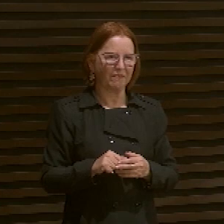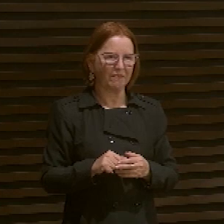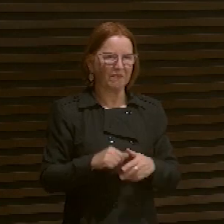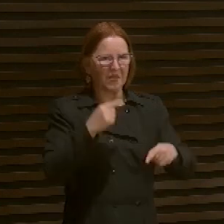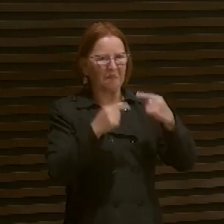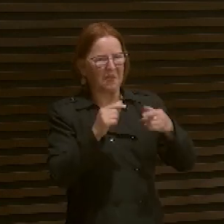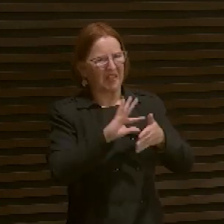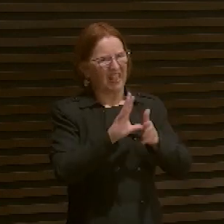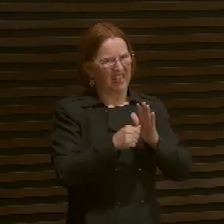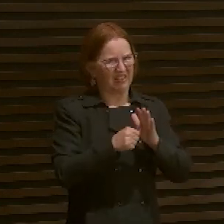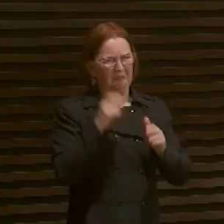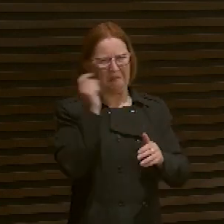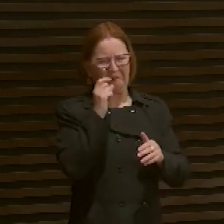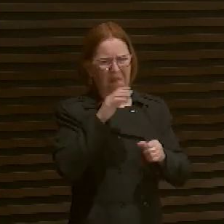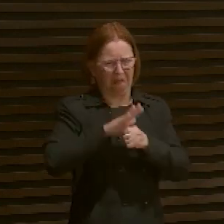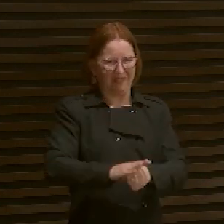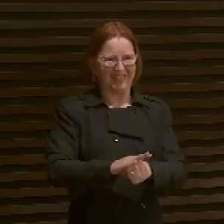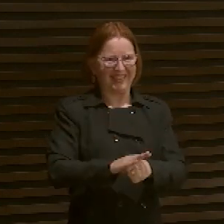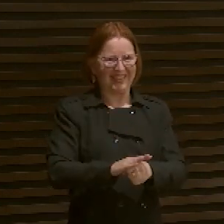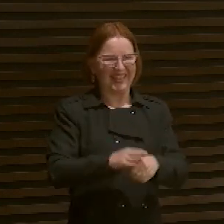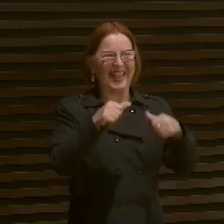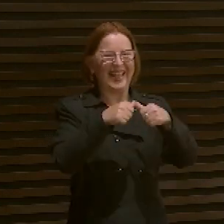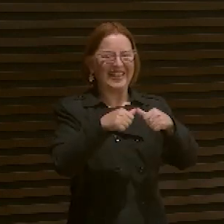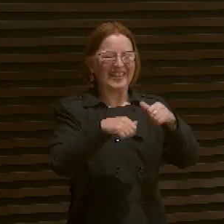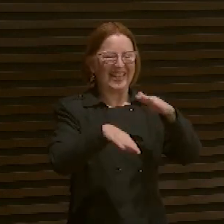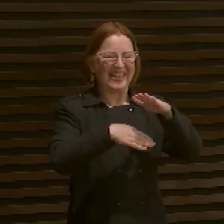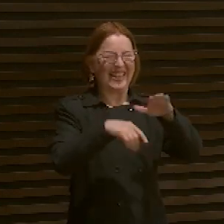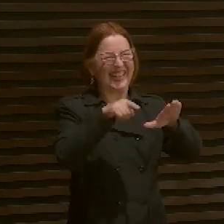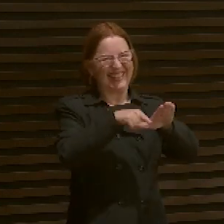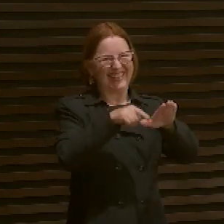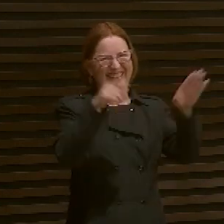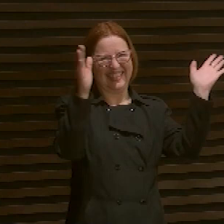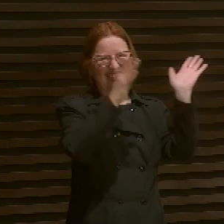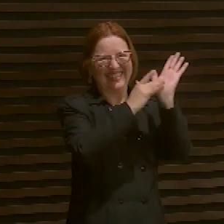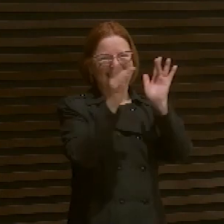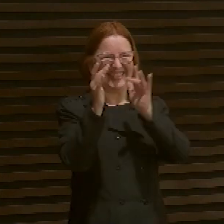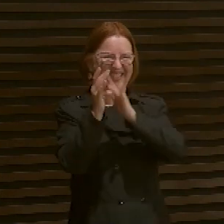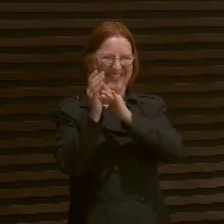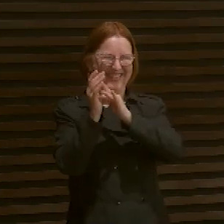Político ladrão, mentiroso, opressor, estão debaixo dos pés de Jesus.